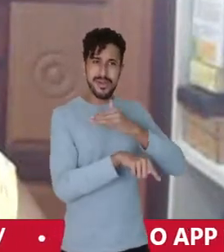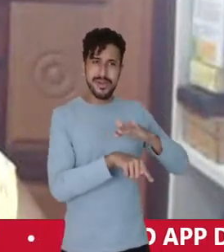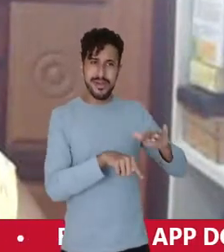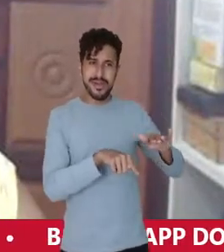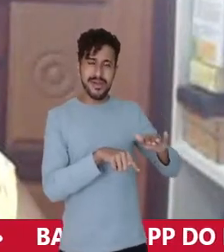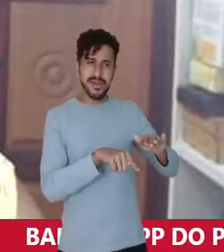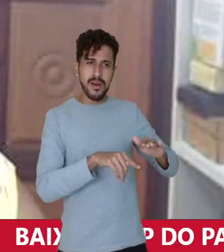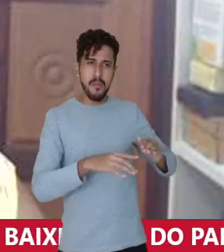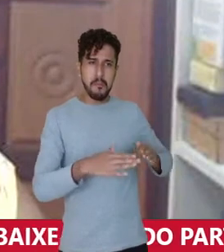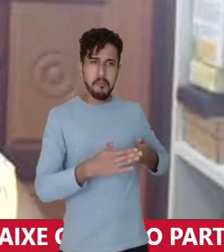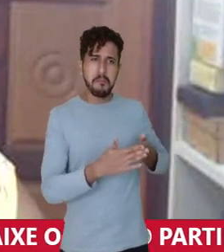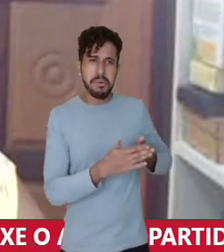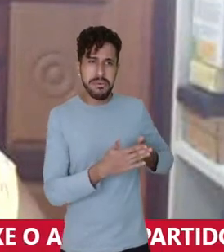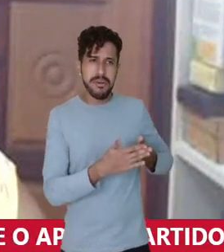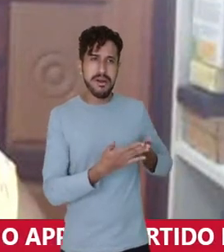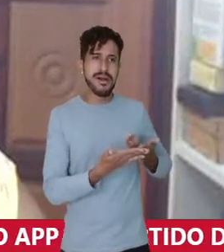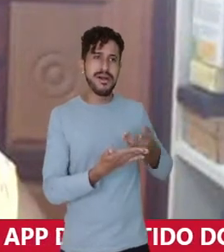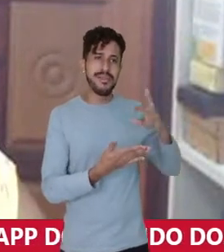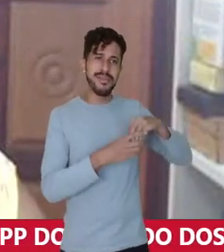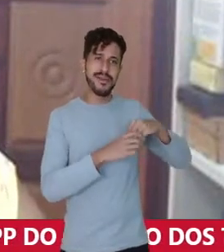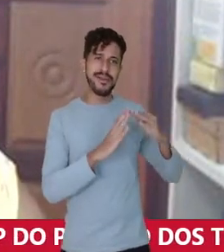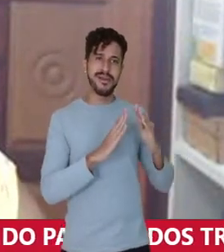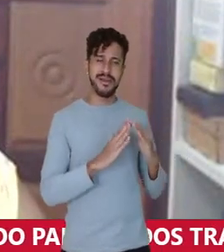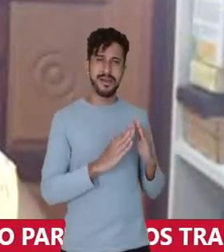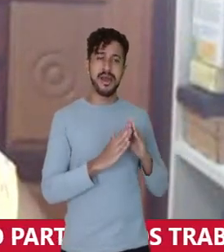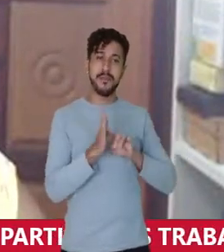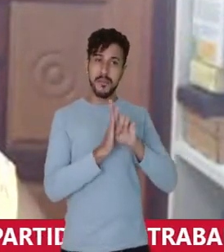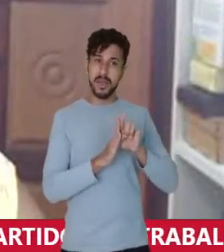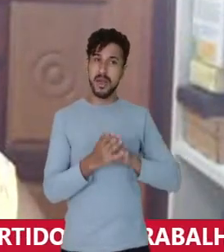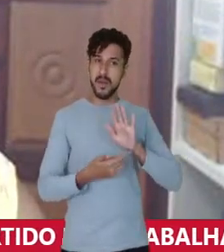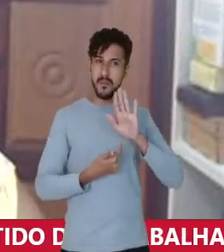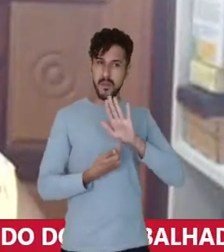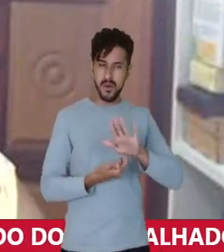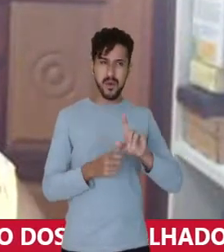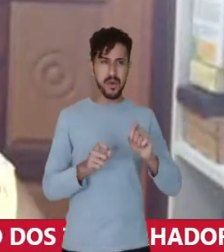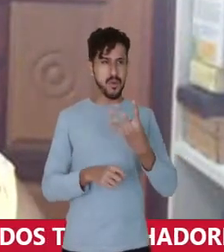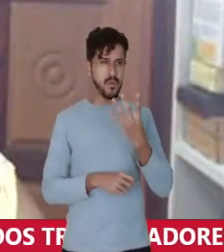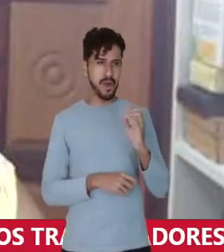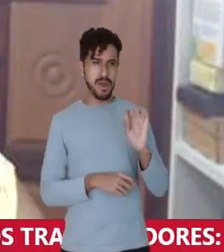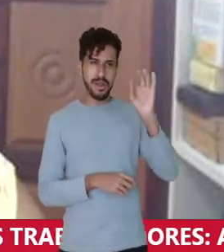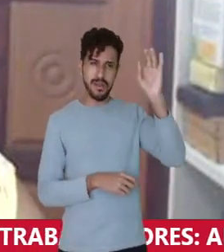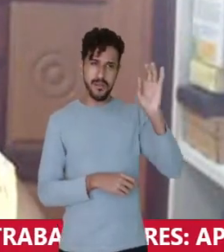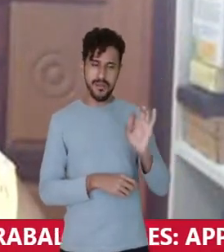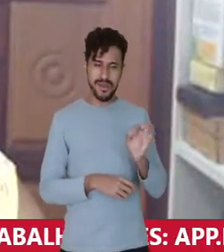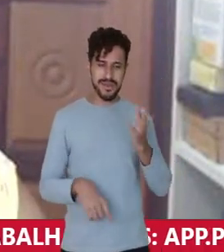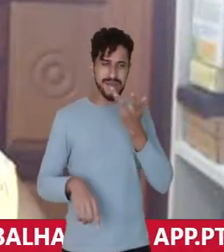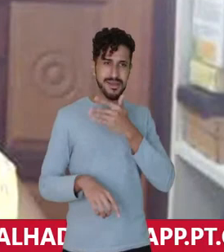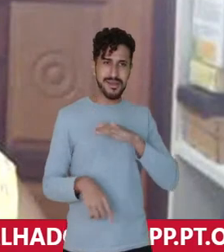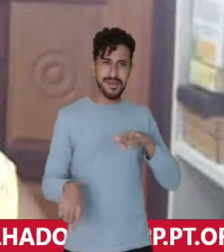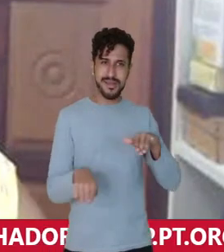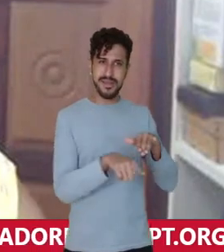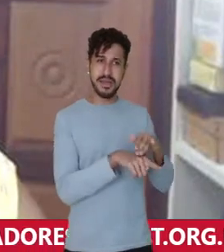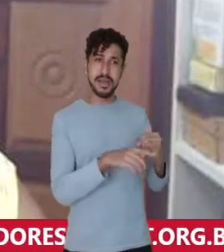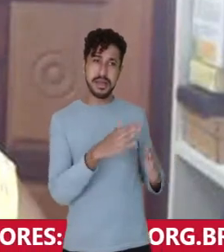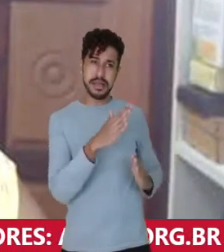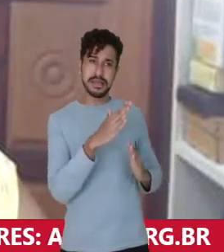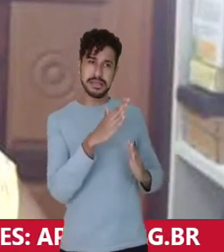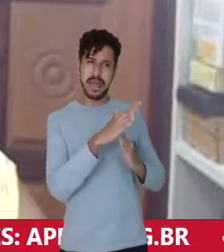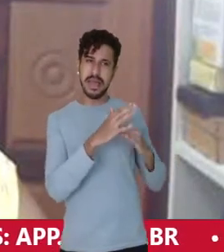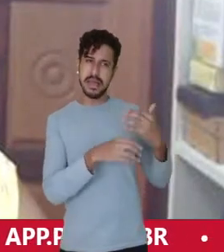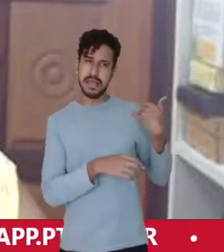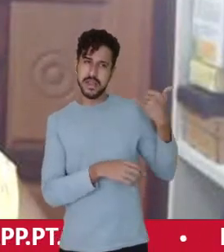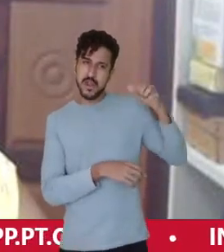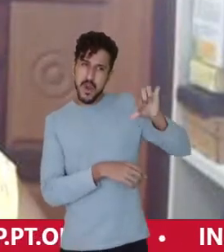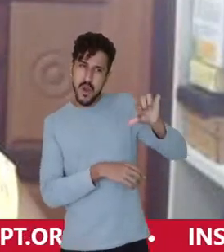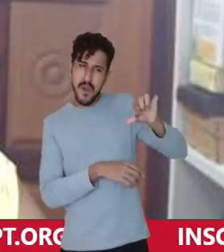interrompido dentro de casa. A pesquisa aponta que pelo menos 40% delas, com até 9 anos,